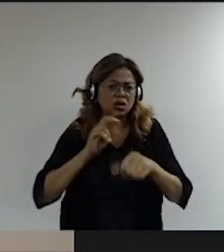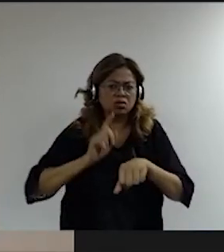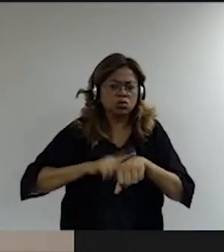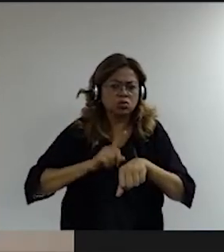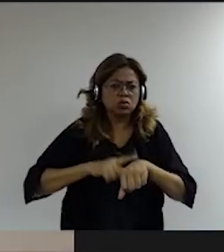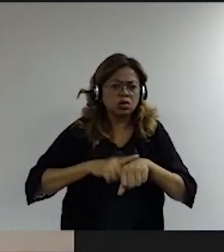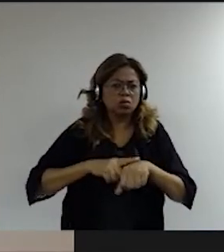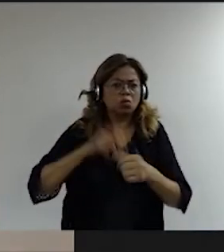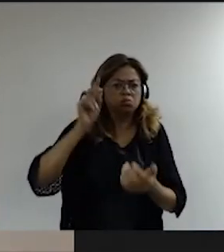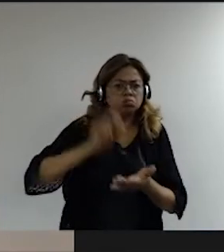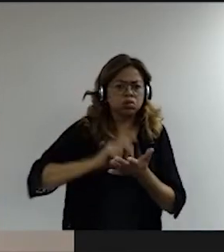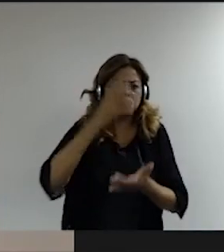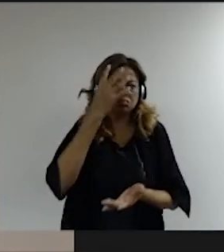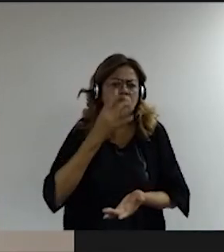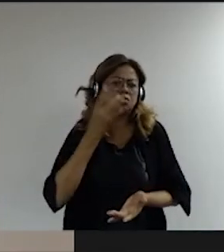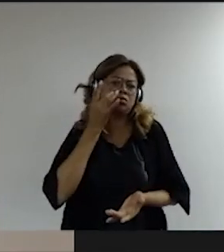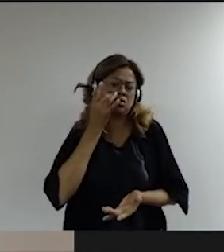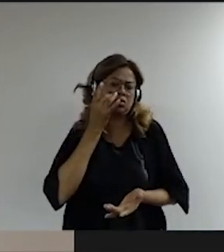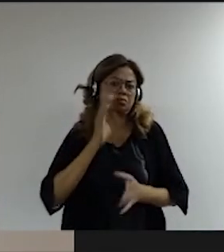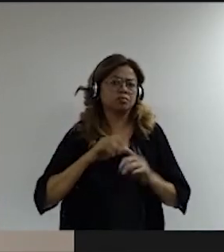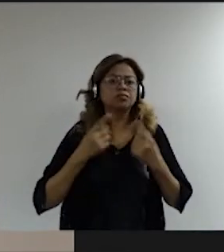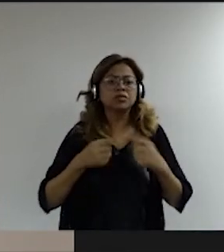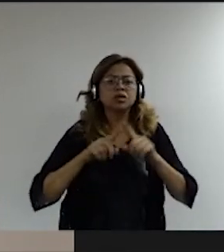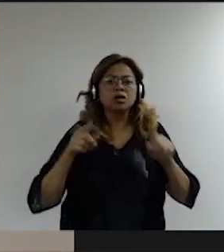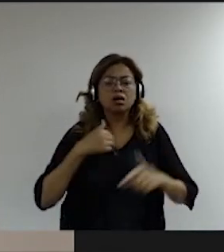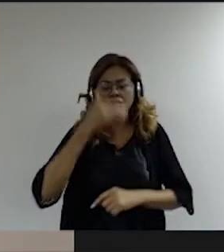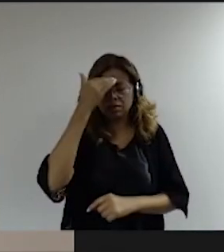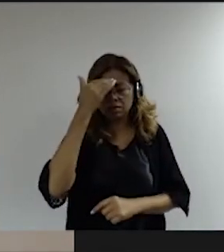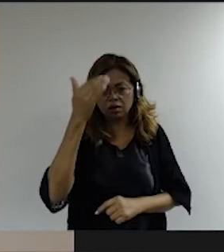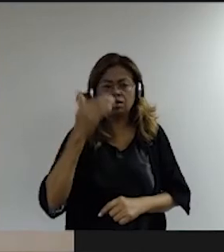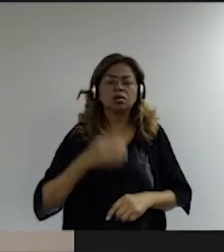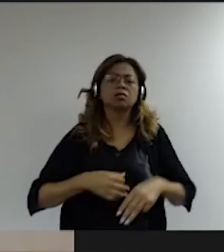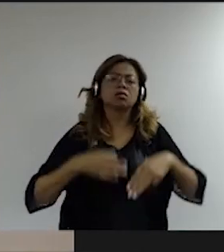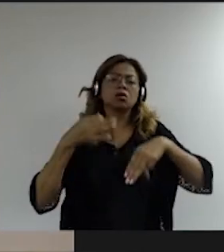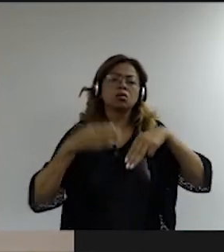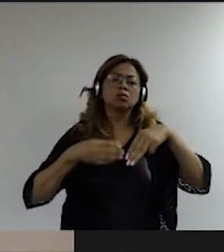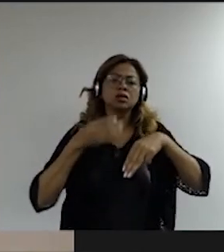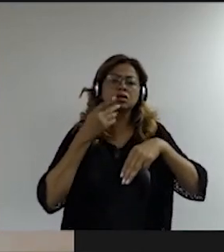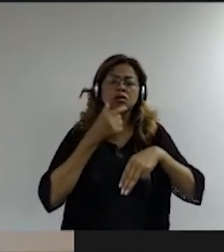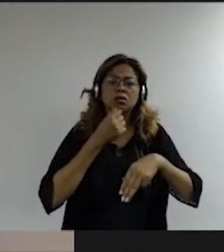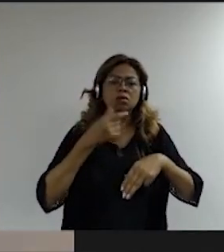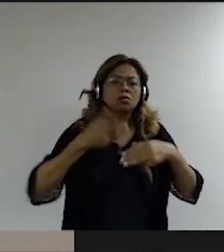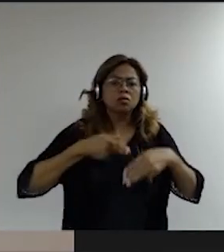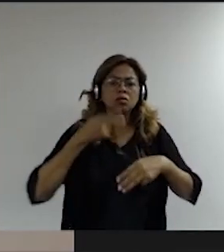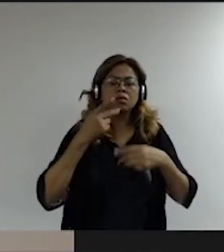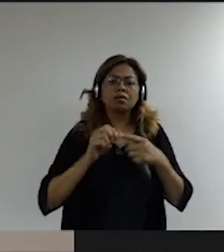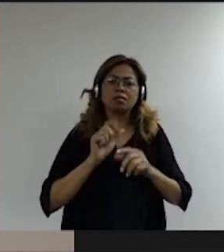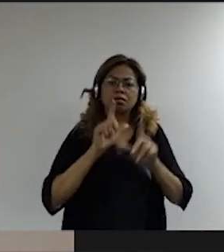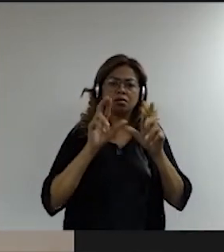na sessão. Isso é marcante, e agradeço, ministro. Agora,